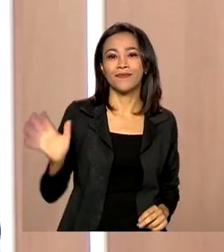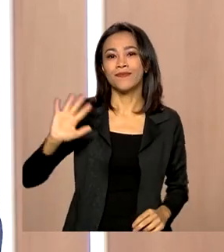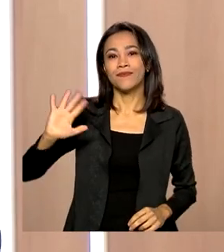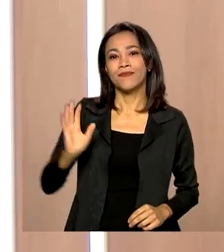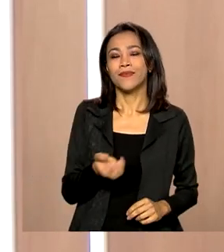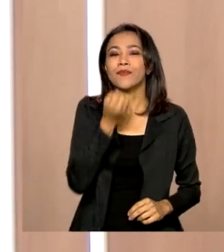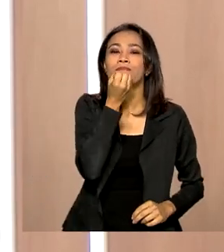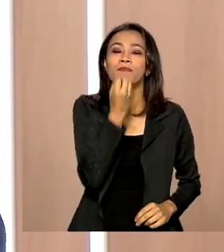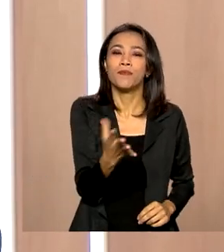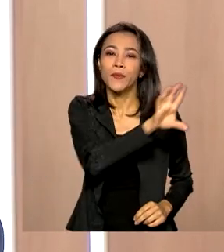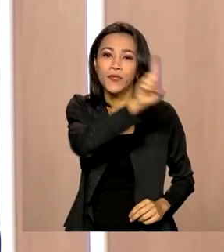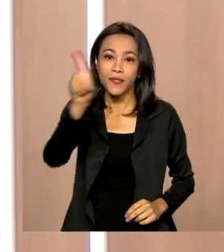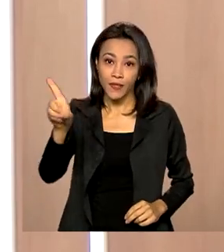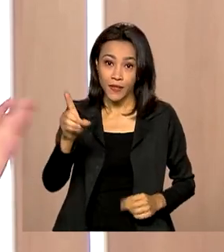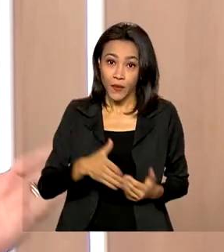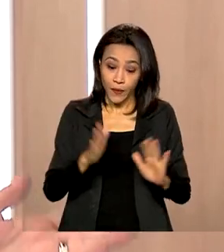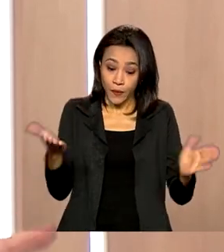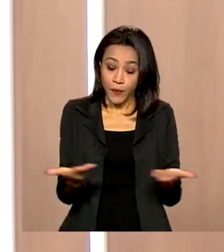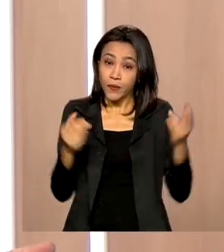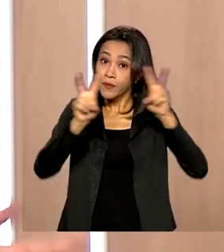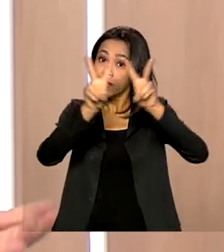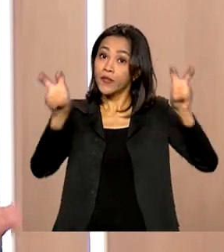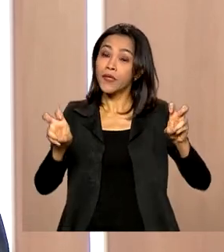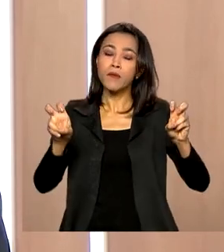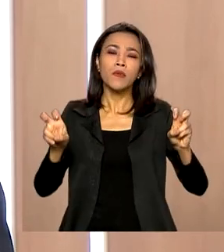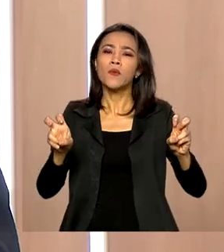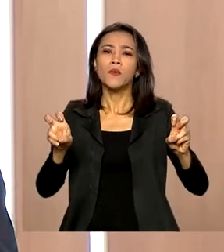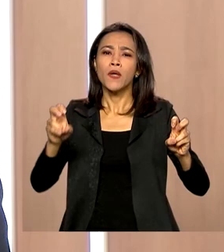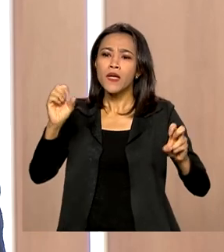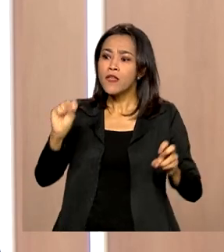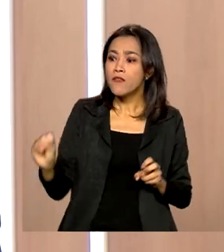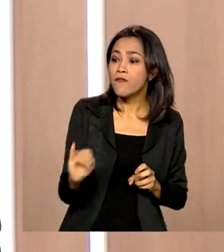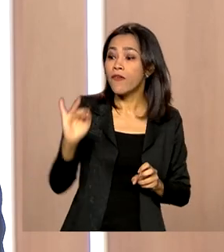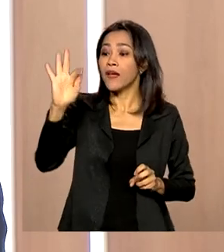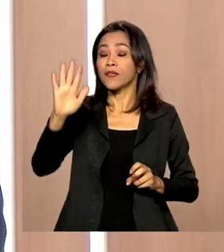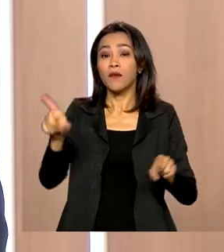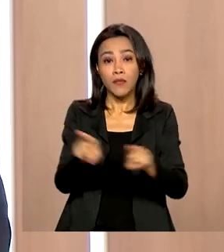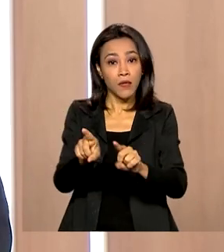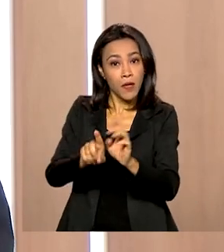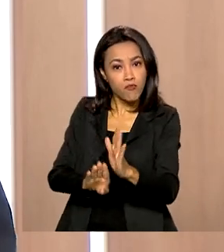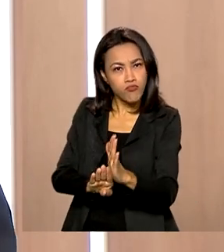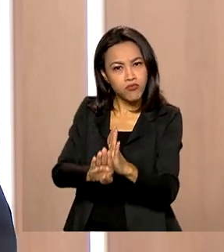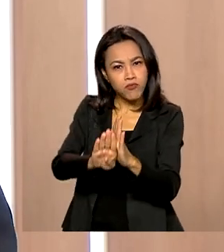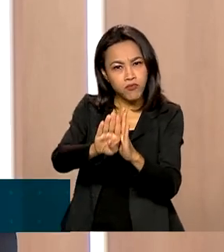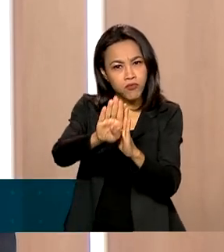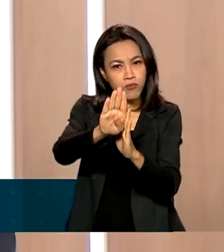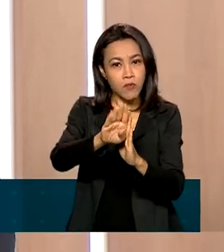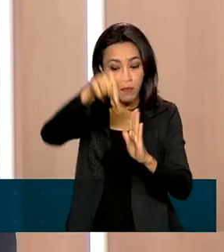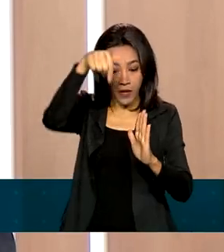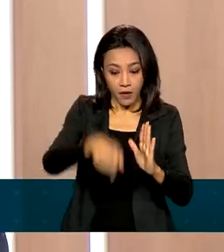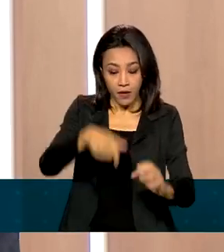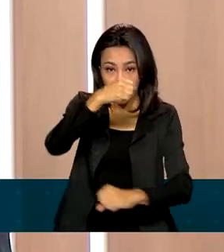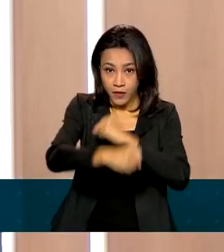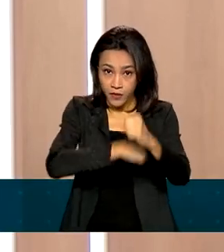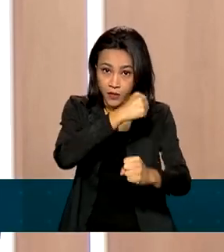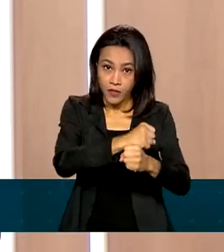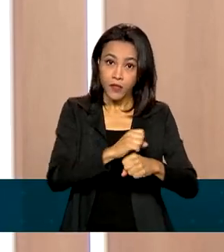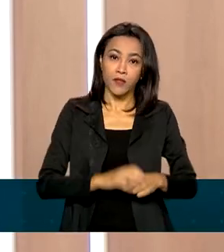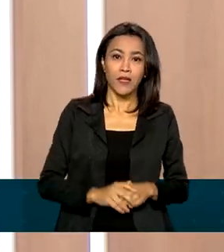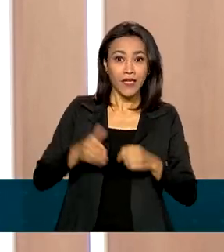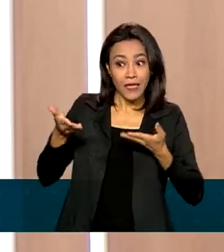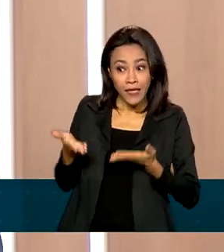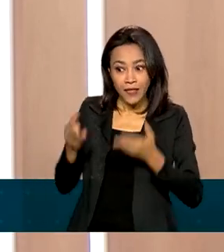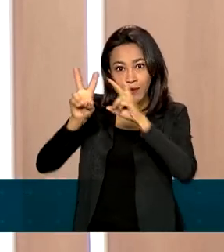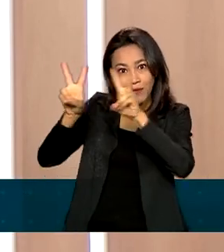Olá, bom dia a todos. O nosso tema de hoje é a expectativa de inflação e de crescimento econômico para 2022. E para tratar de um tema